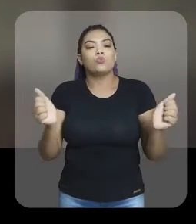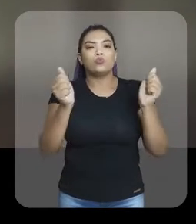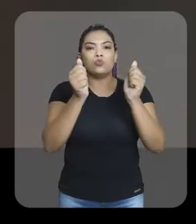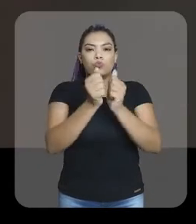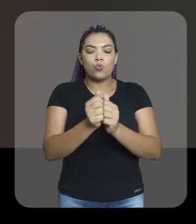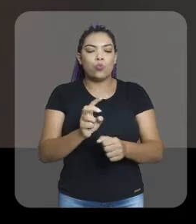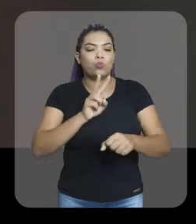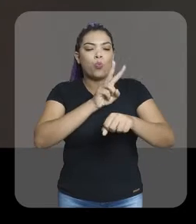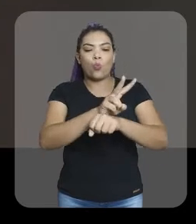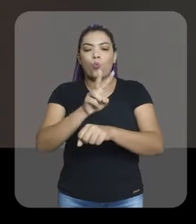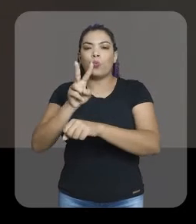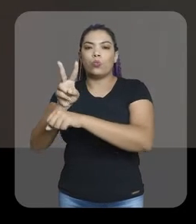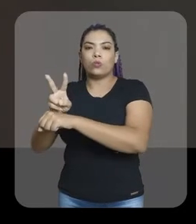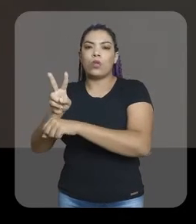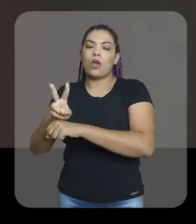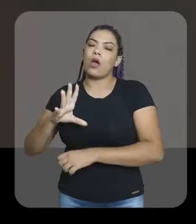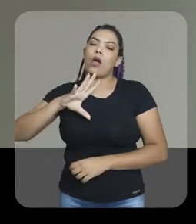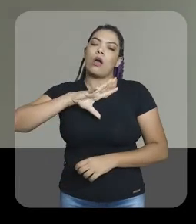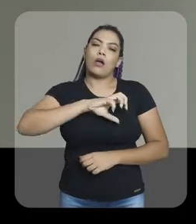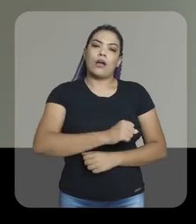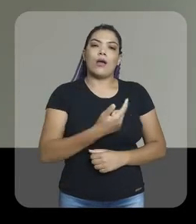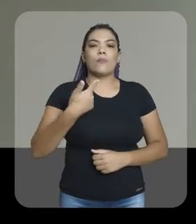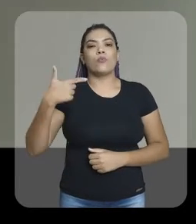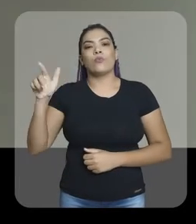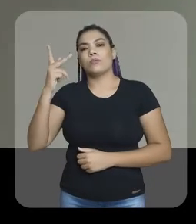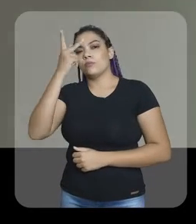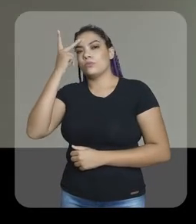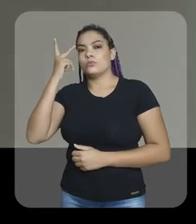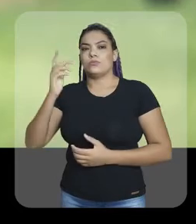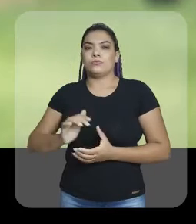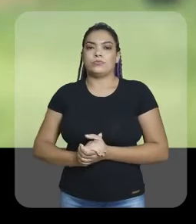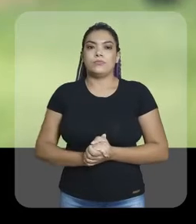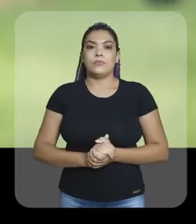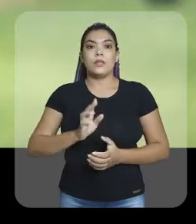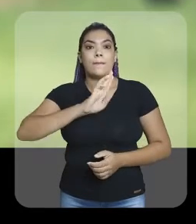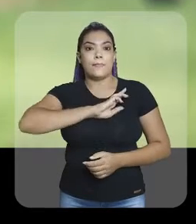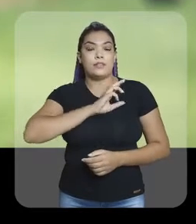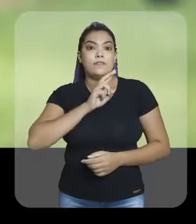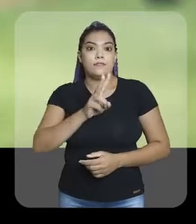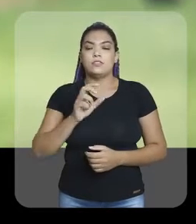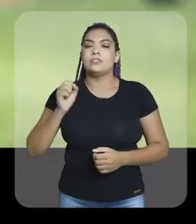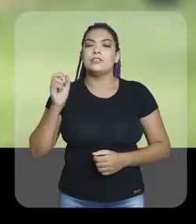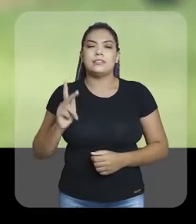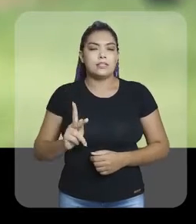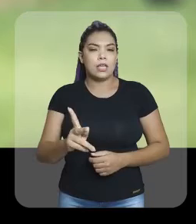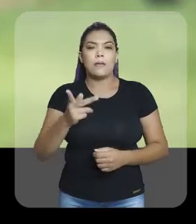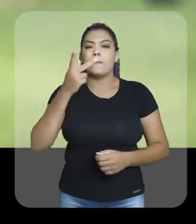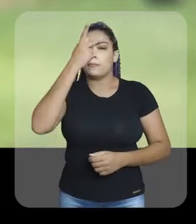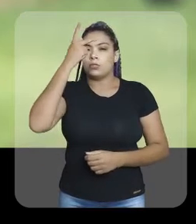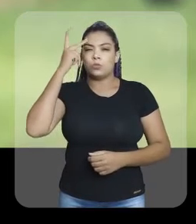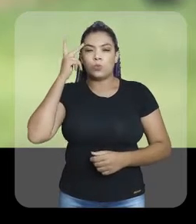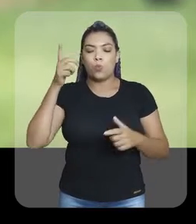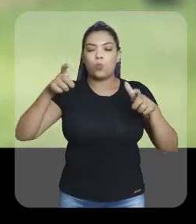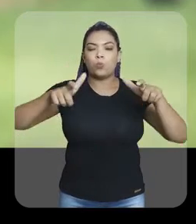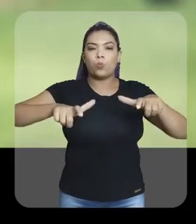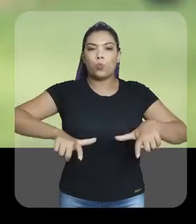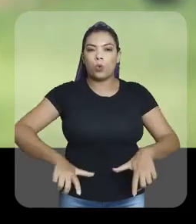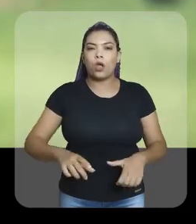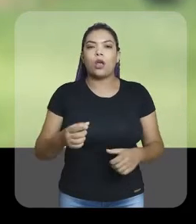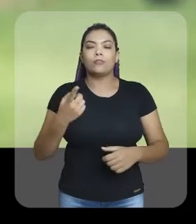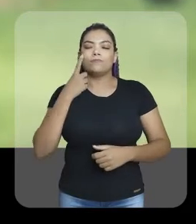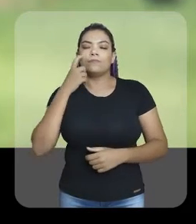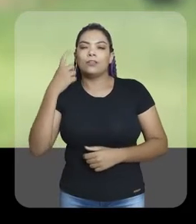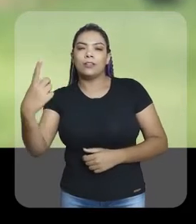união, solidariedade e amor ao próximo. Benevide sempre foi e sempre será um lugar de